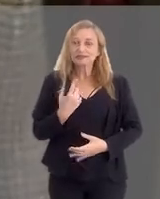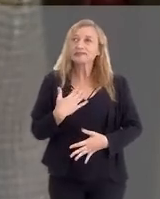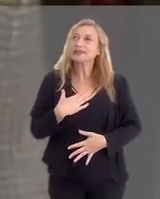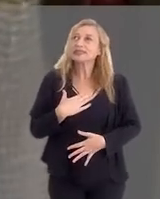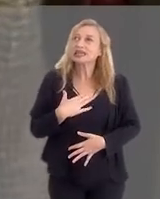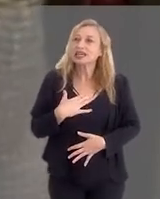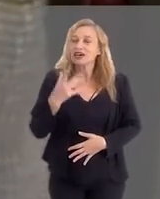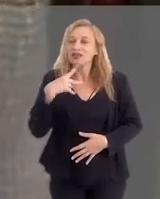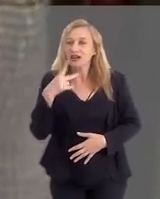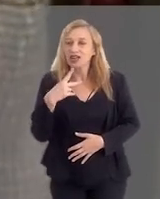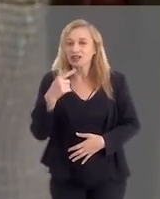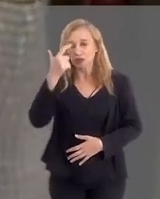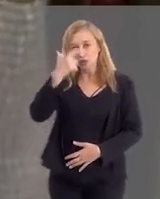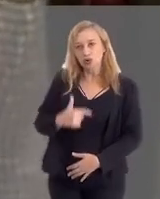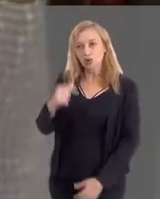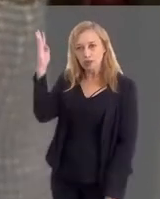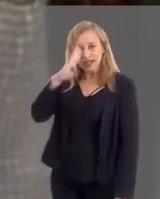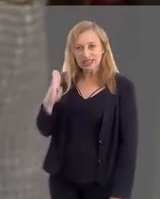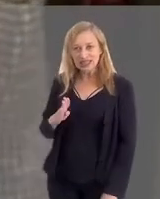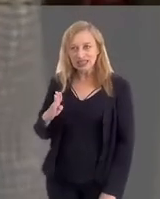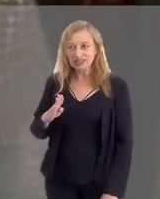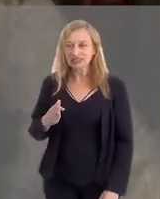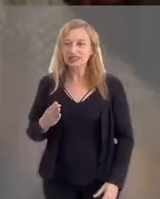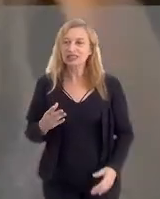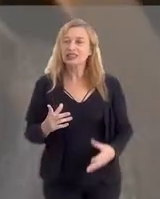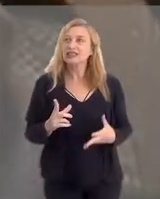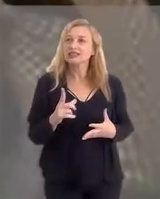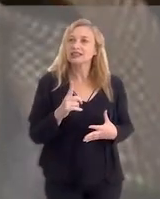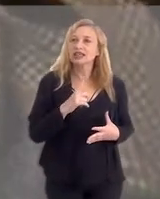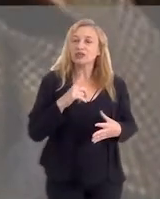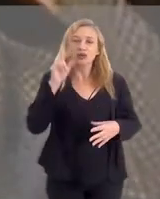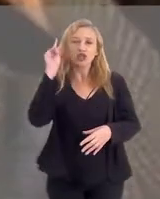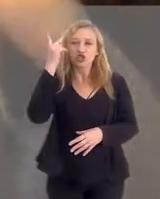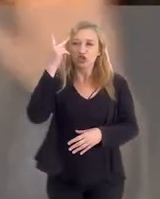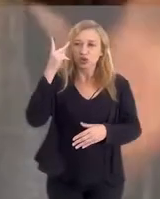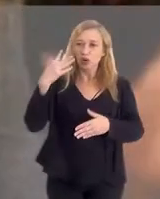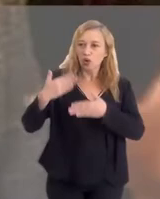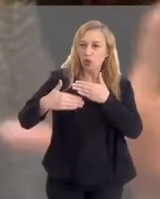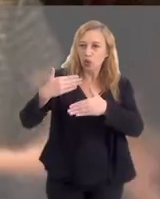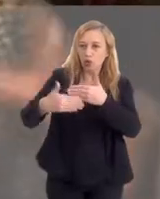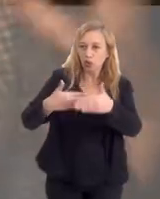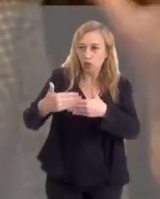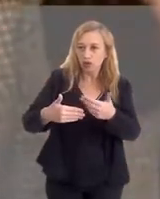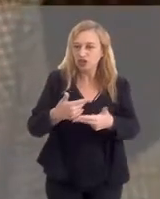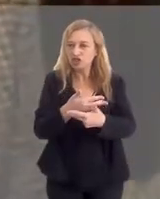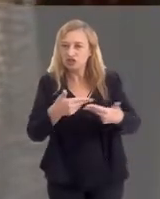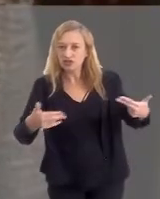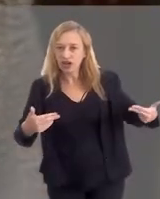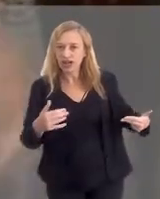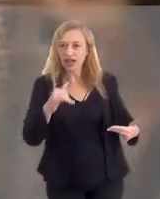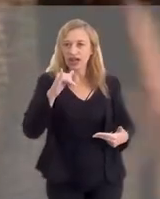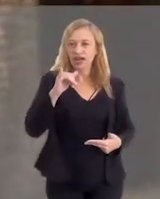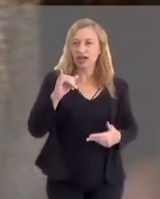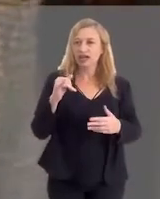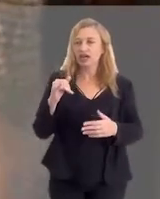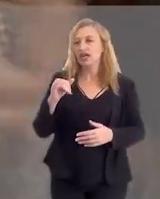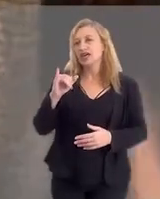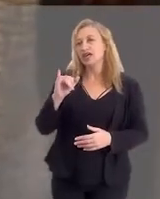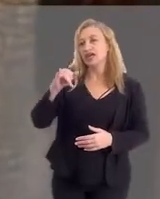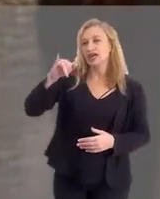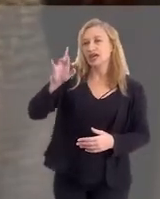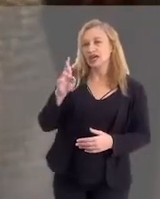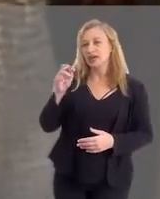DNA, né? Principalmente falando enquanto brasileiros, a gente tem aí toda uma história da Irmandade da Boa Morte, de outras irmandades